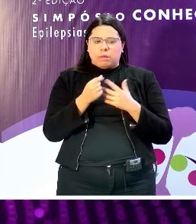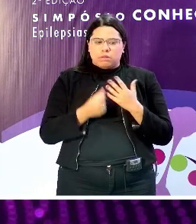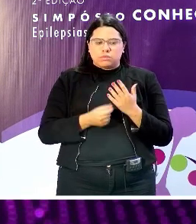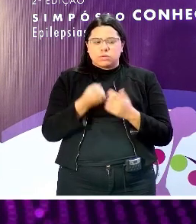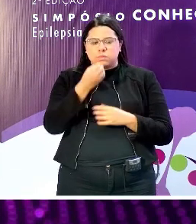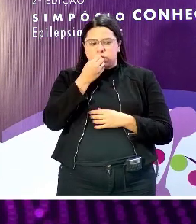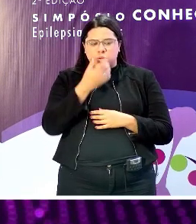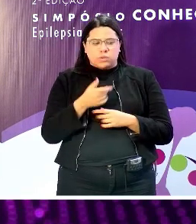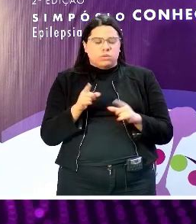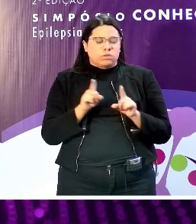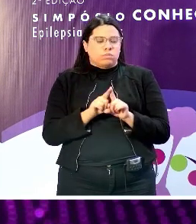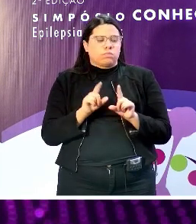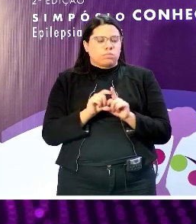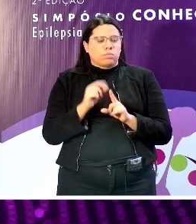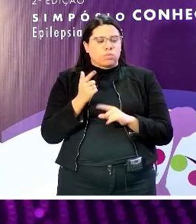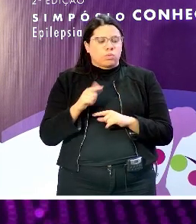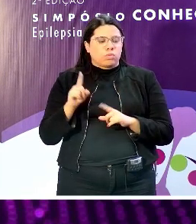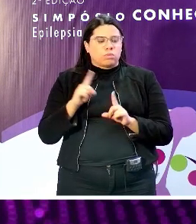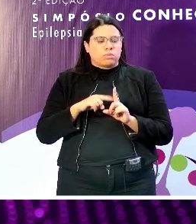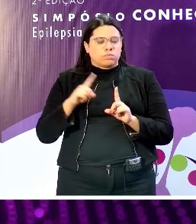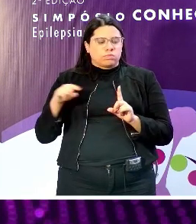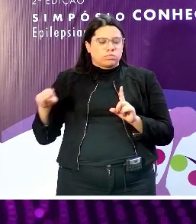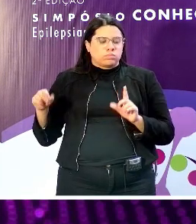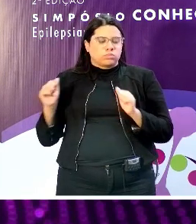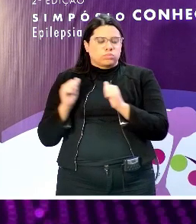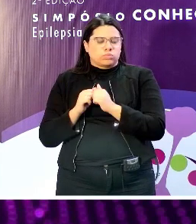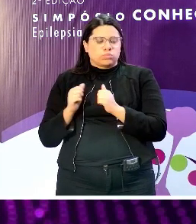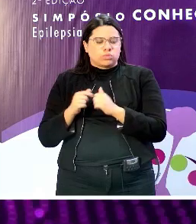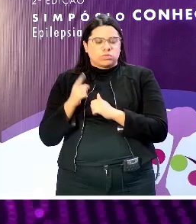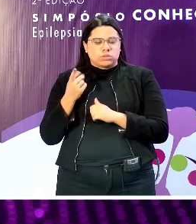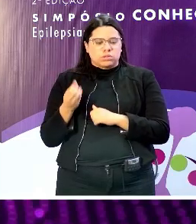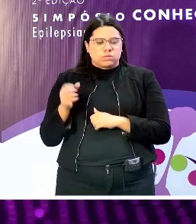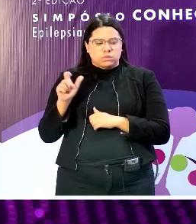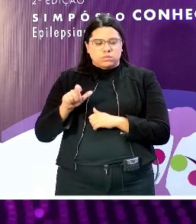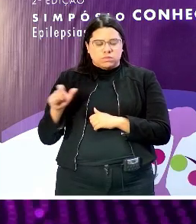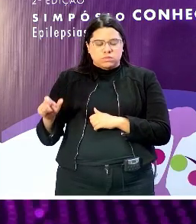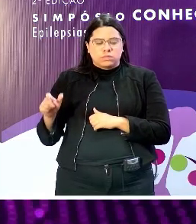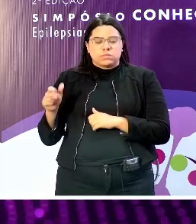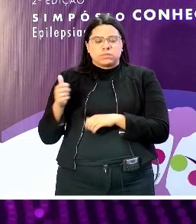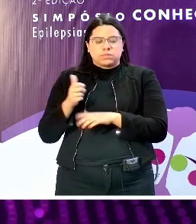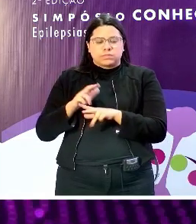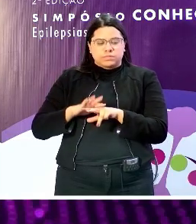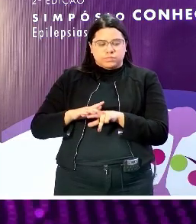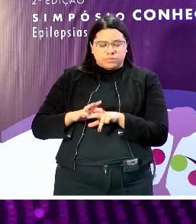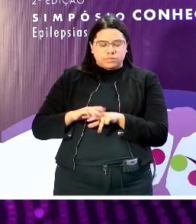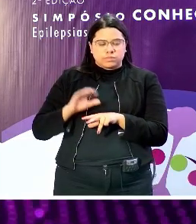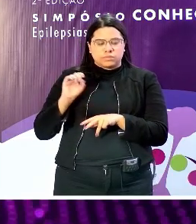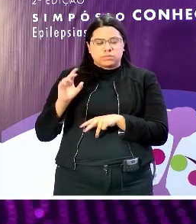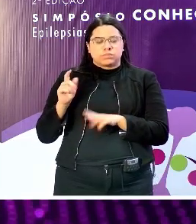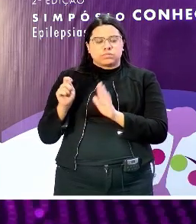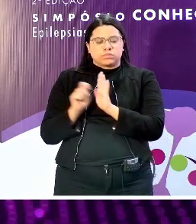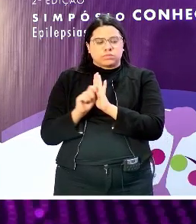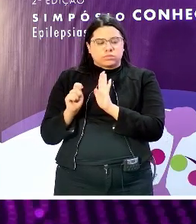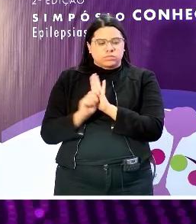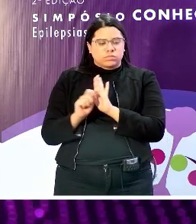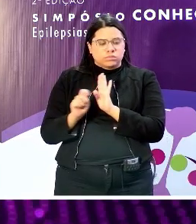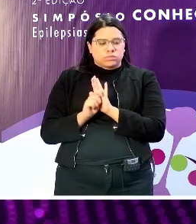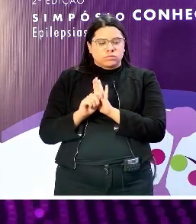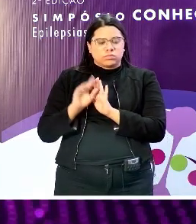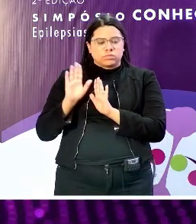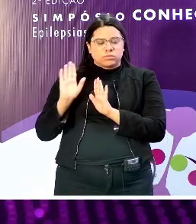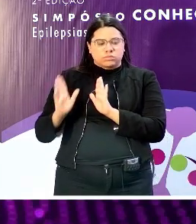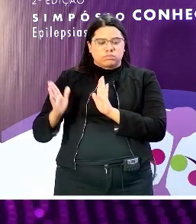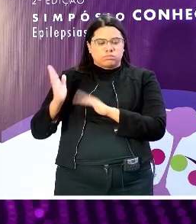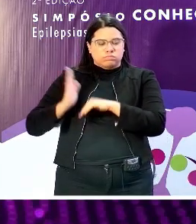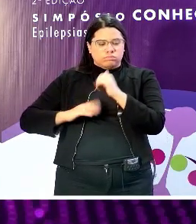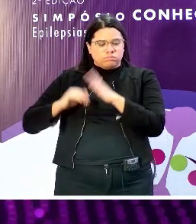Em contrapartida, eu trouxe um gráfico aqui com os mesmos 16 pacientes, apenas das drogas que foram efetivas.